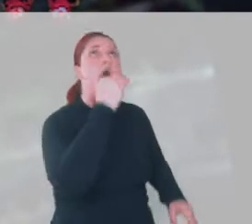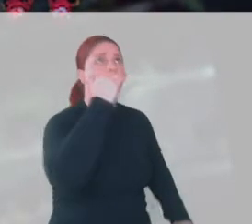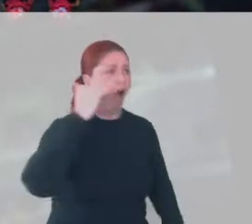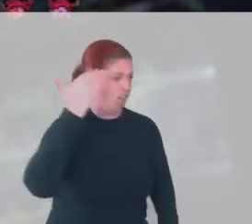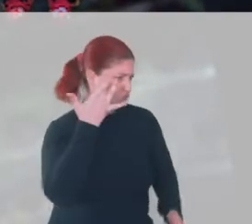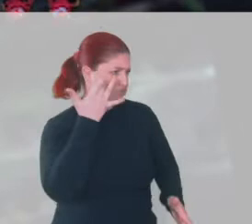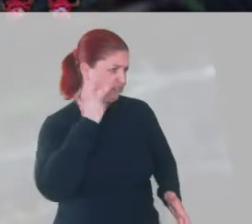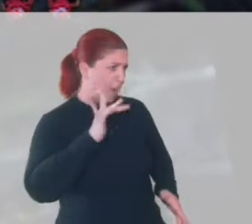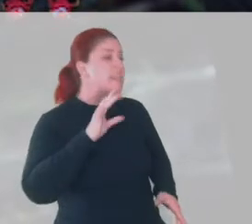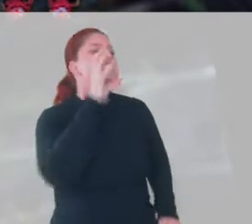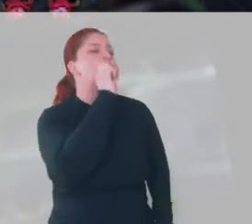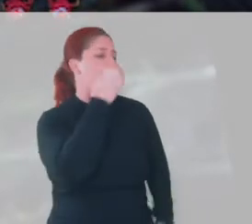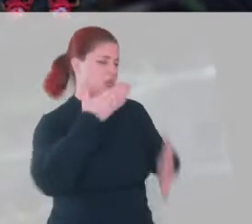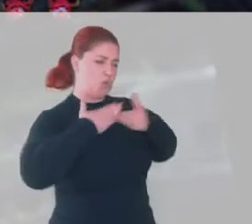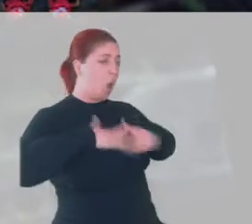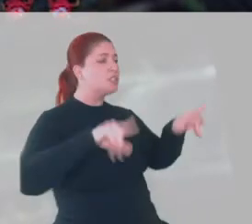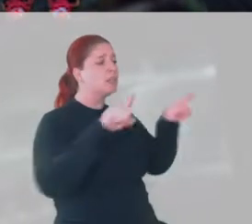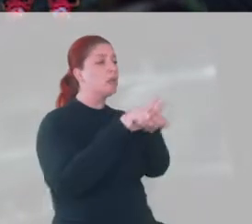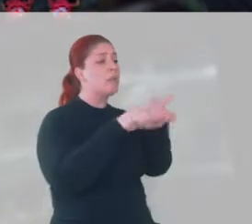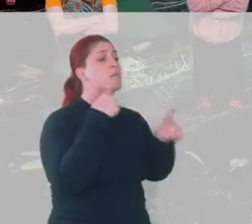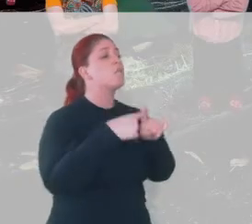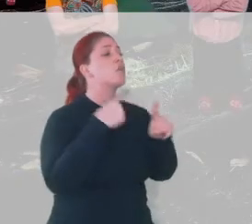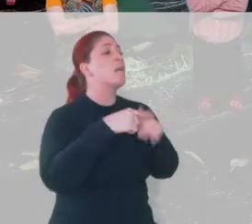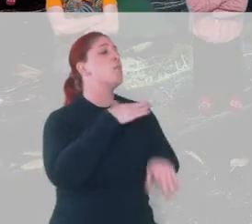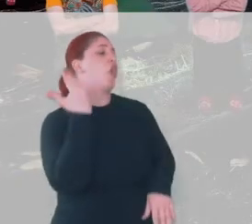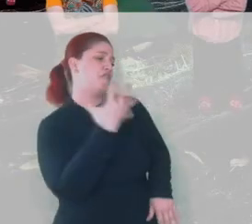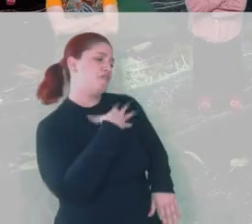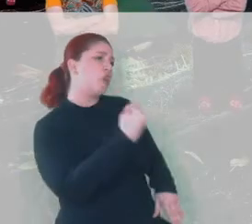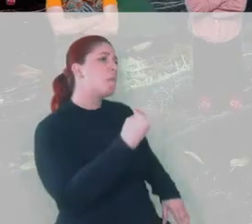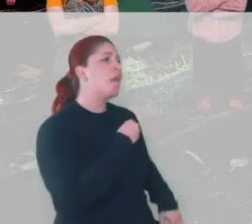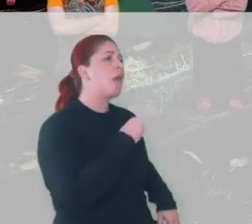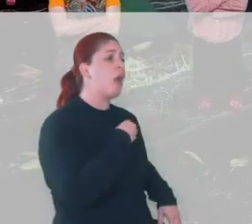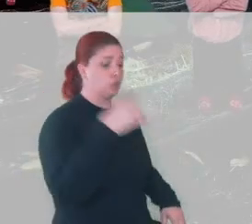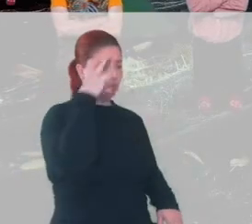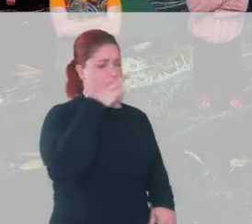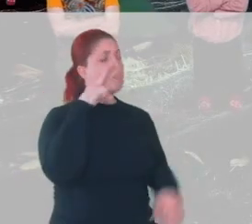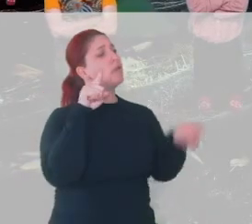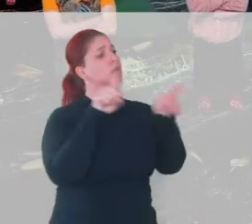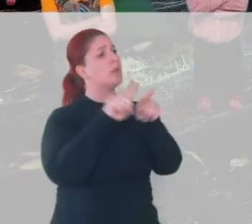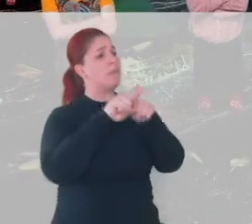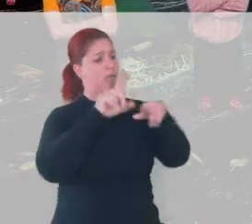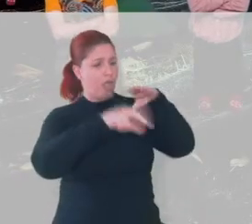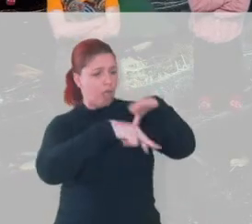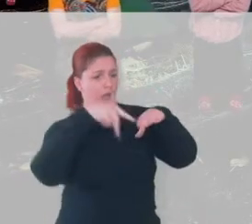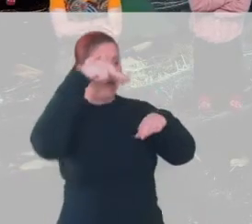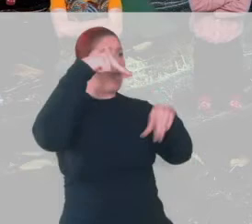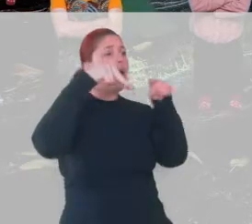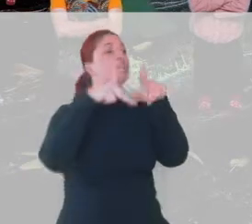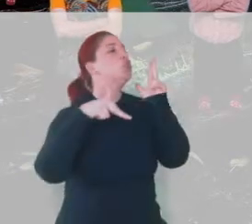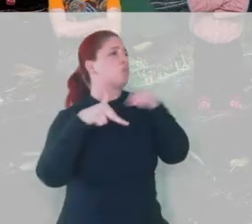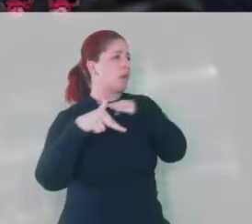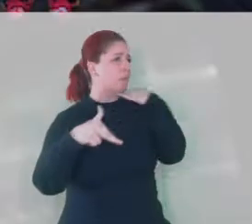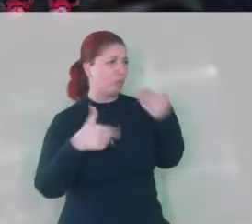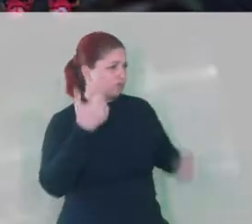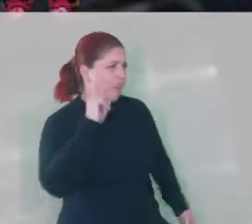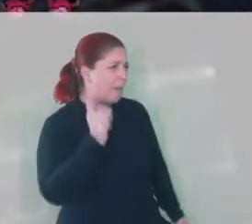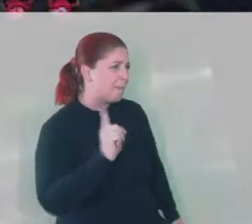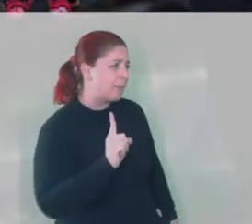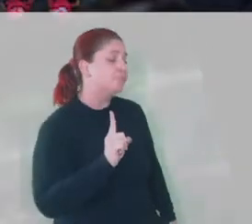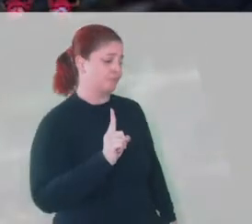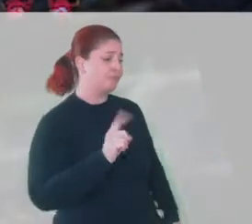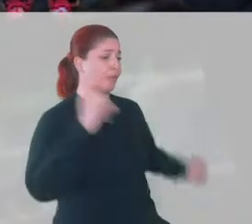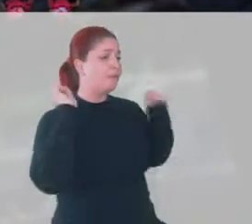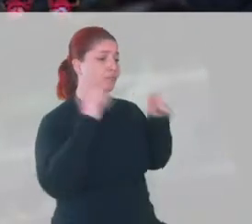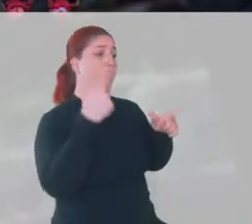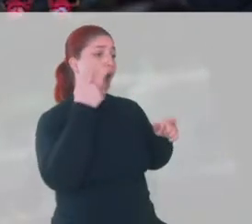Não gosta de sábado, pois morreu o filho do pecado? E de domingo, porque é o dia que ressuscitou quem nunca morre? Pois fique